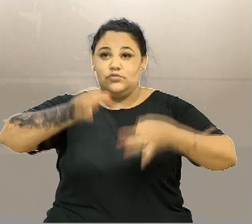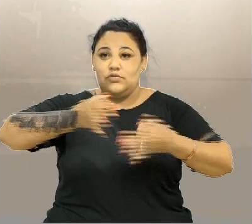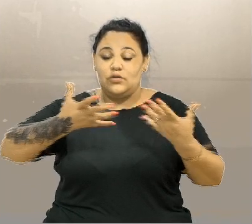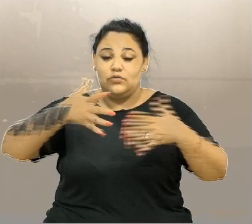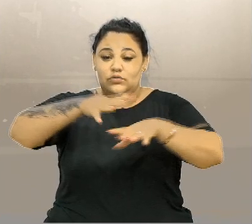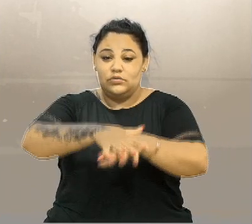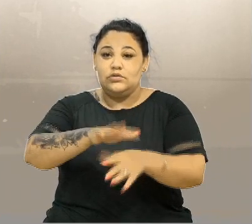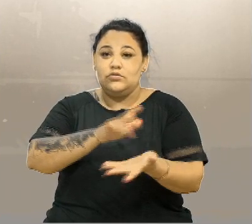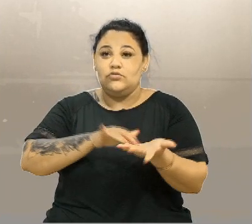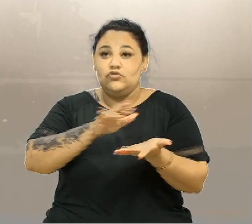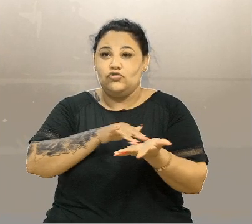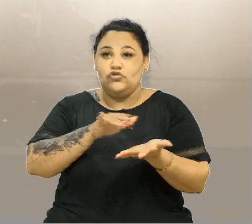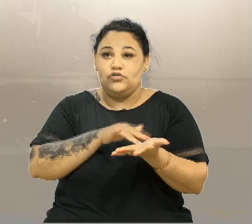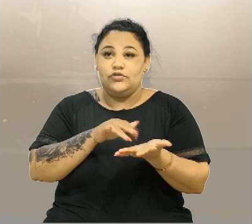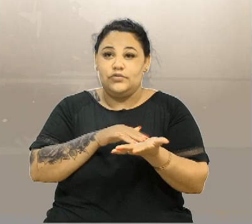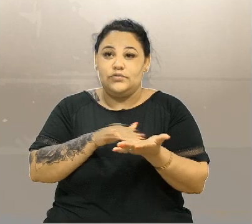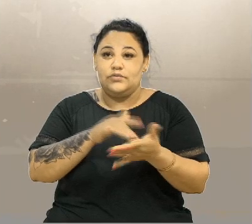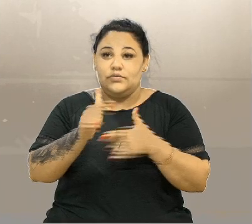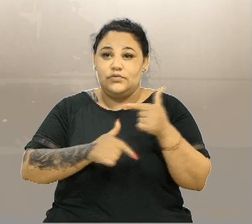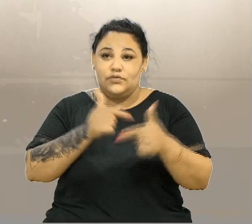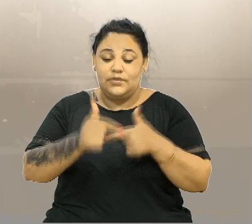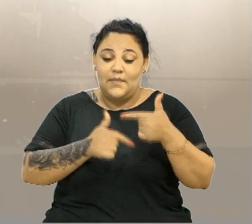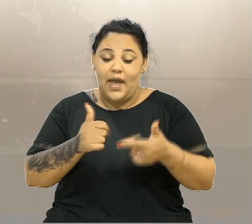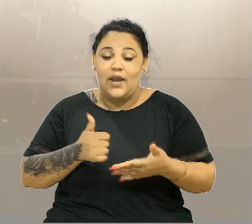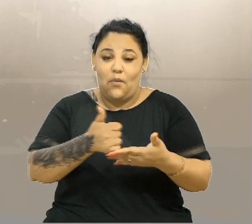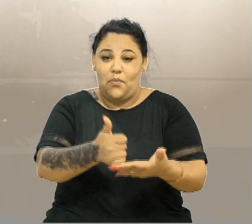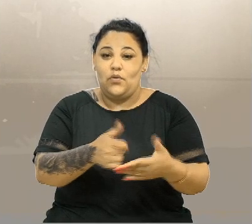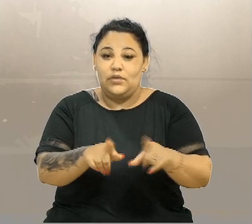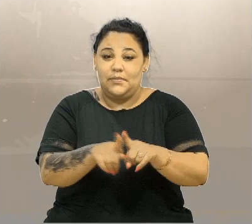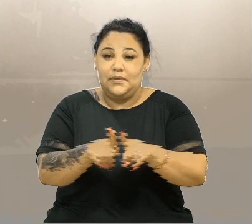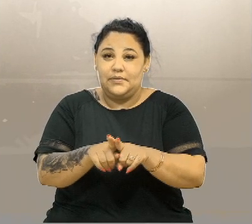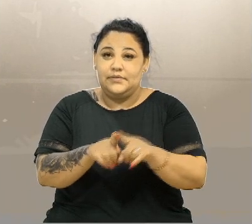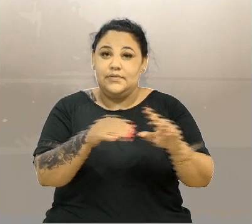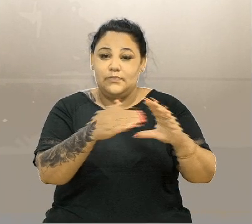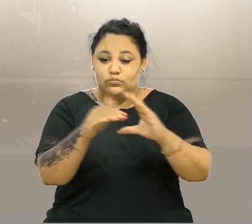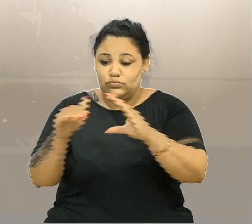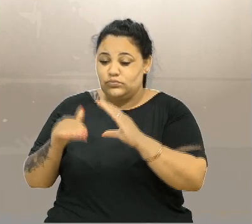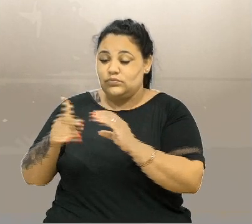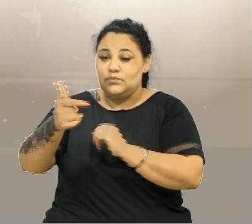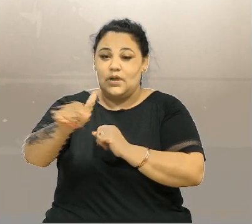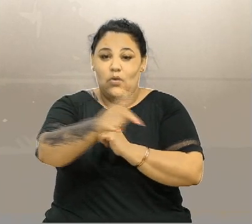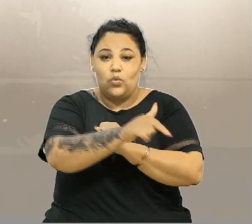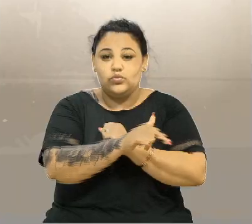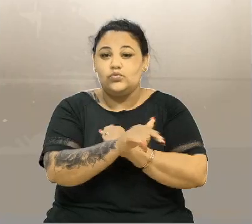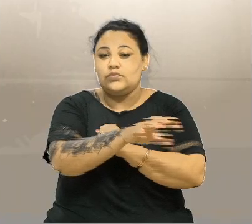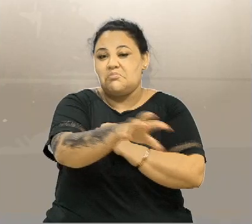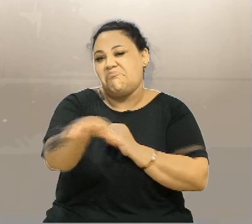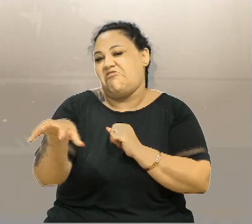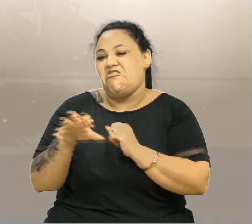idosas, mapeamento de serviços e rede de apoio, e encaminhamento para outros serviços.